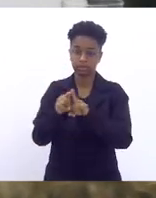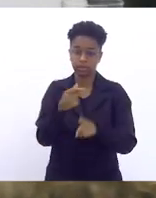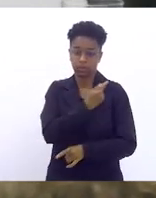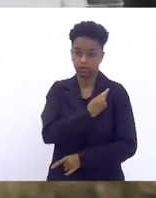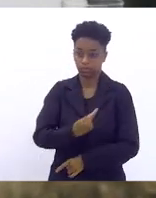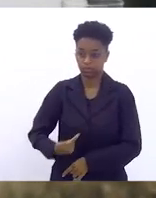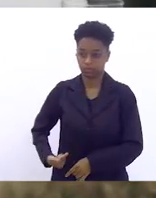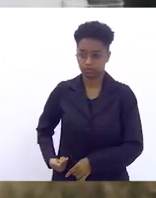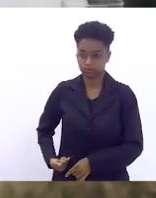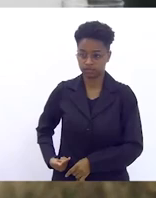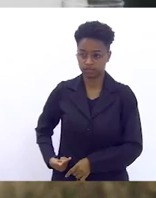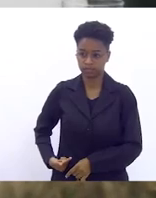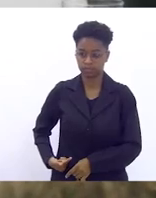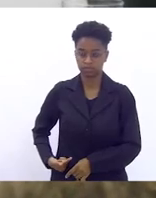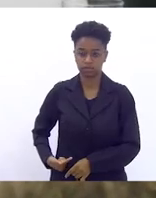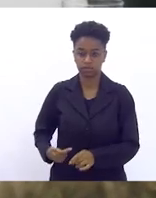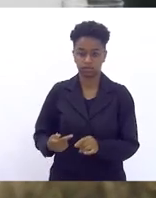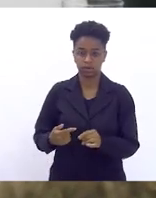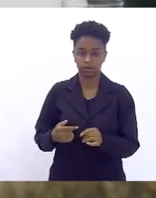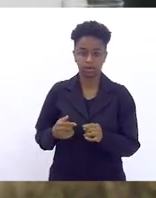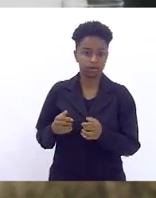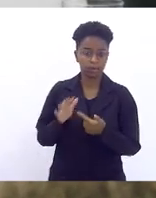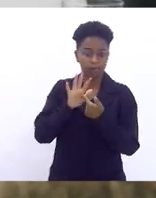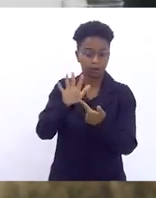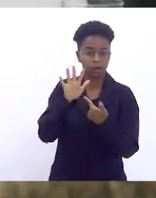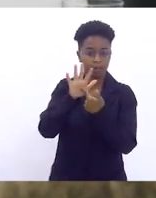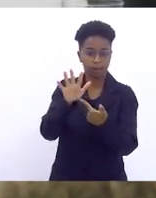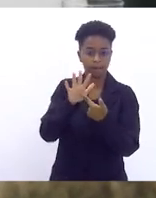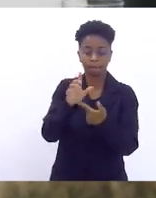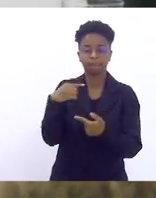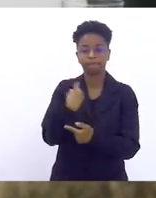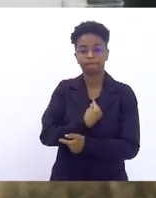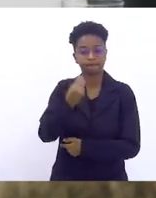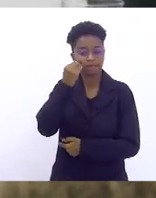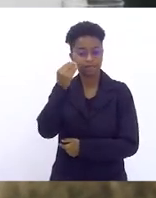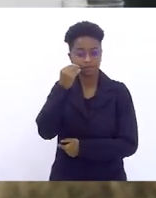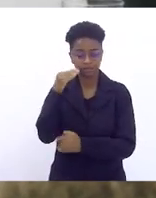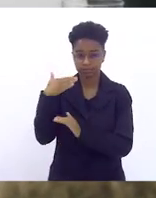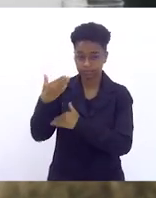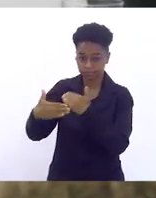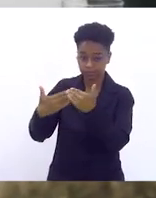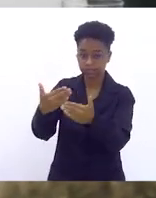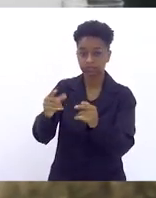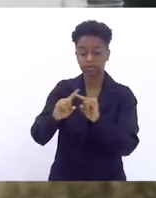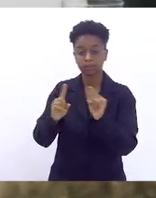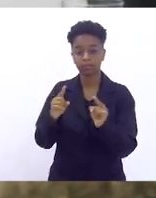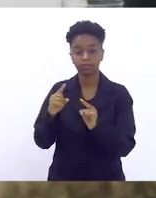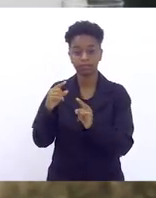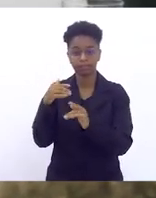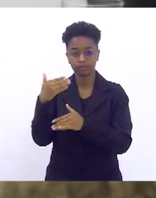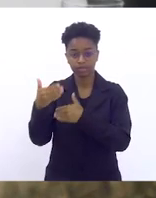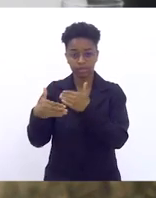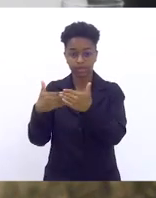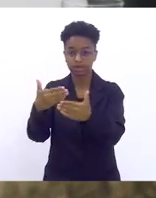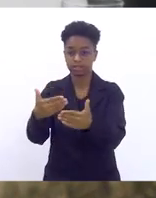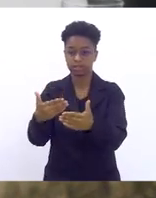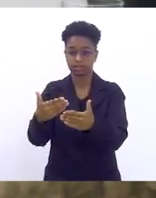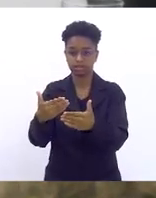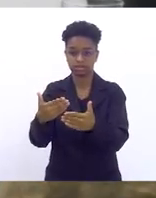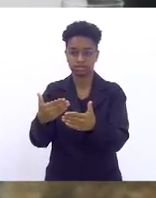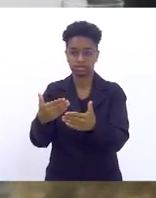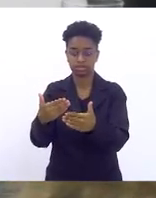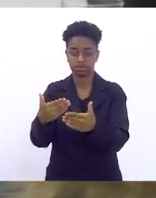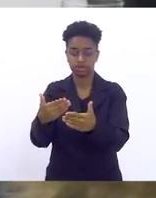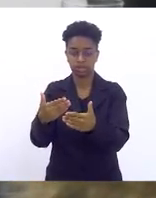Nós queremos construir um desenvolvimento um desenvolvimento com uma uma economia limpa